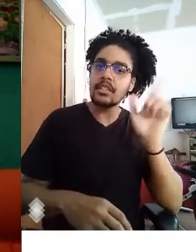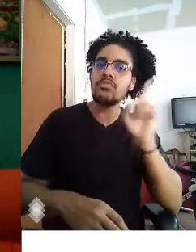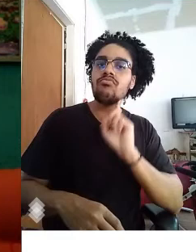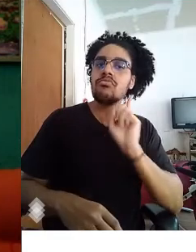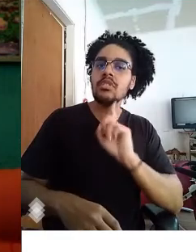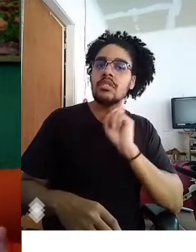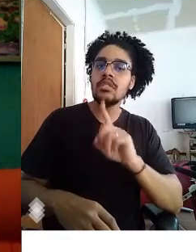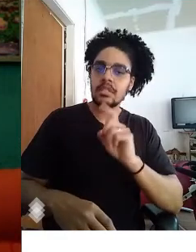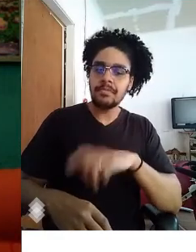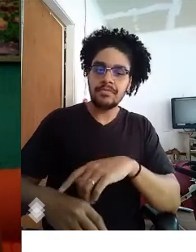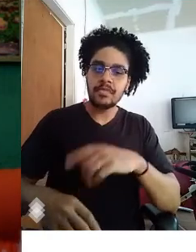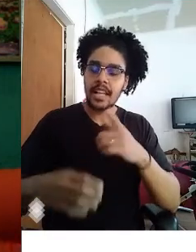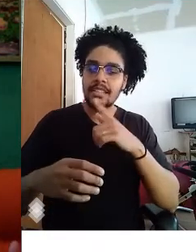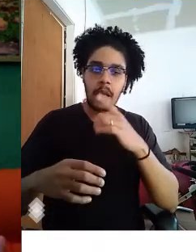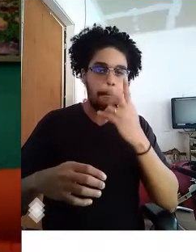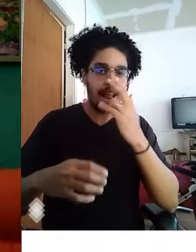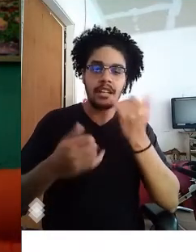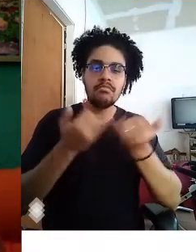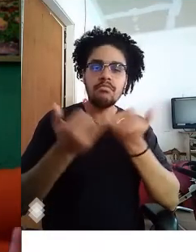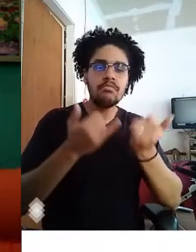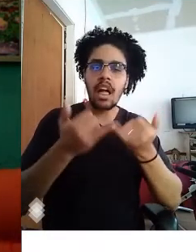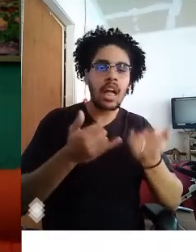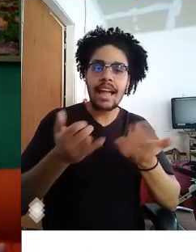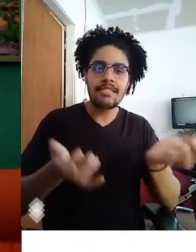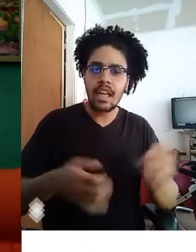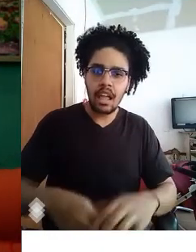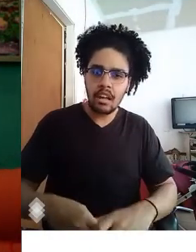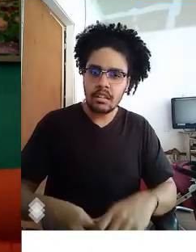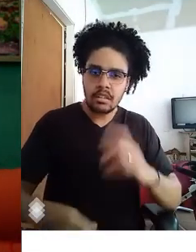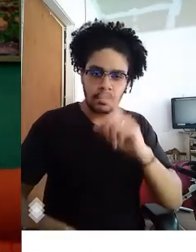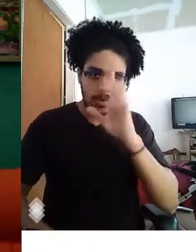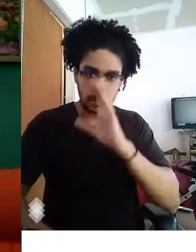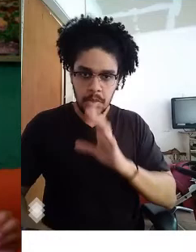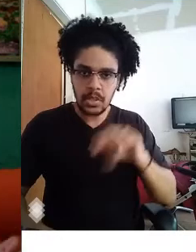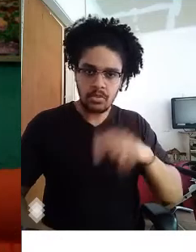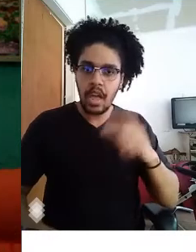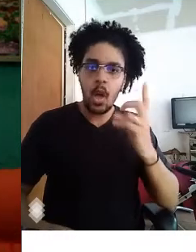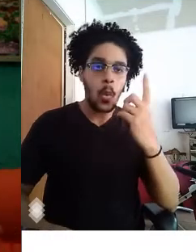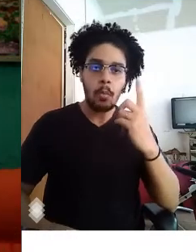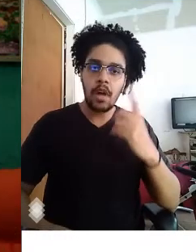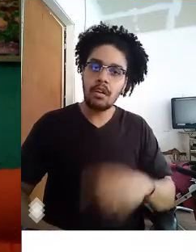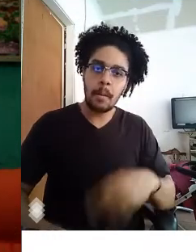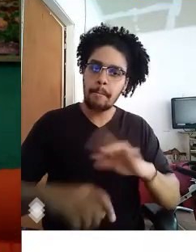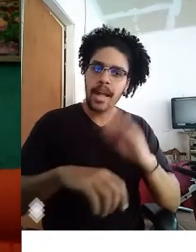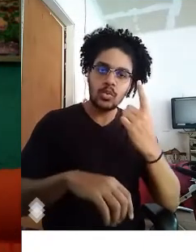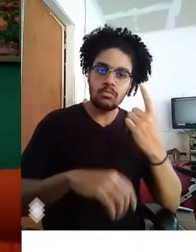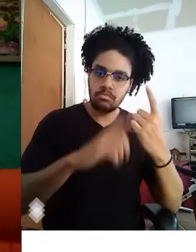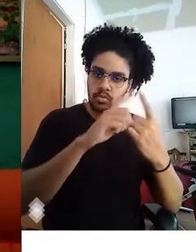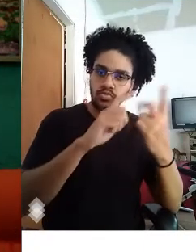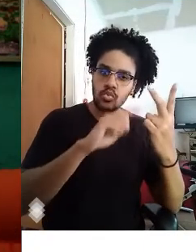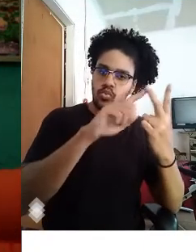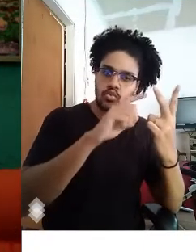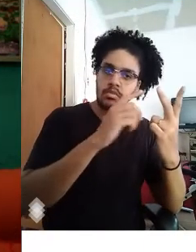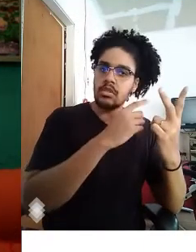interesse norte-americano e para isso, nesse xadrez internacional, usa dos seus peões, e nesse caso o